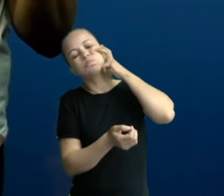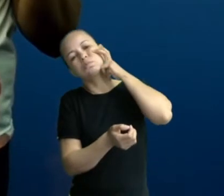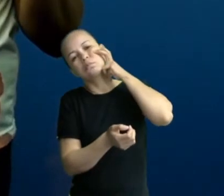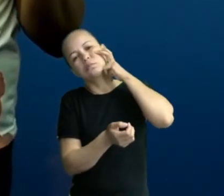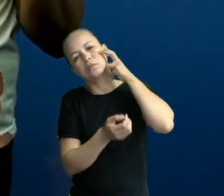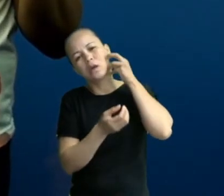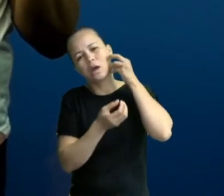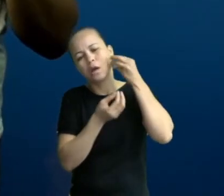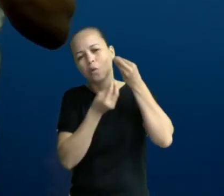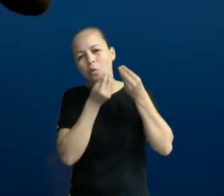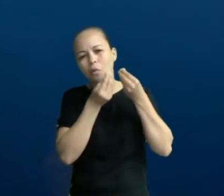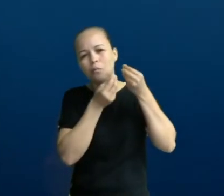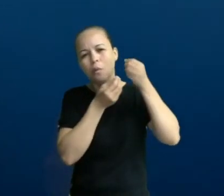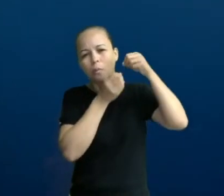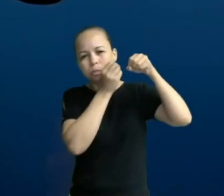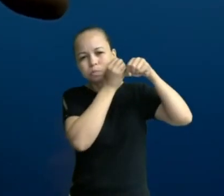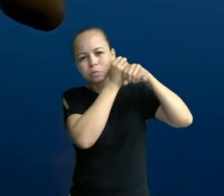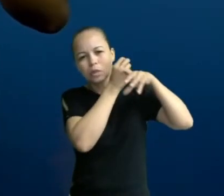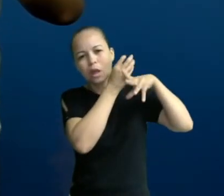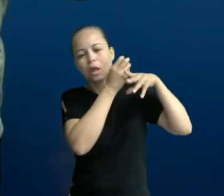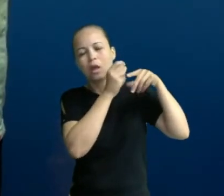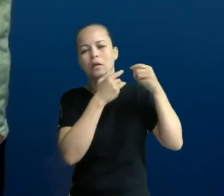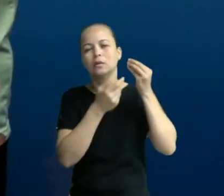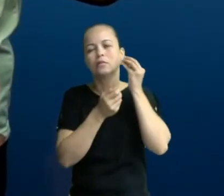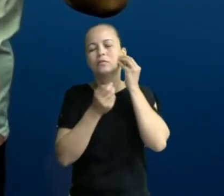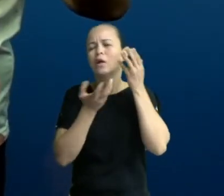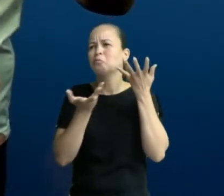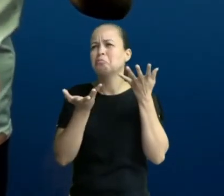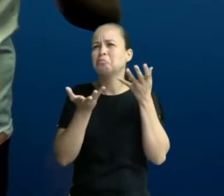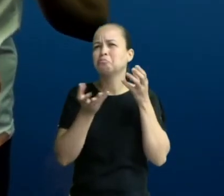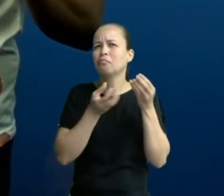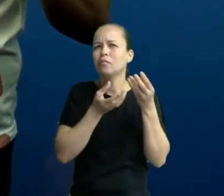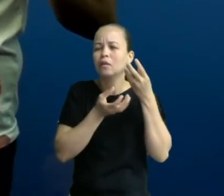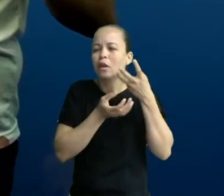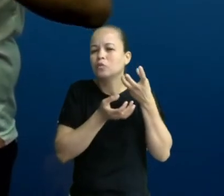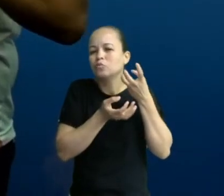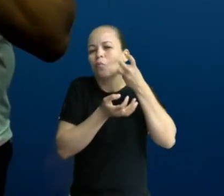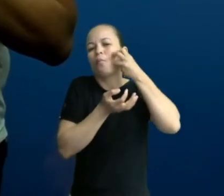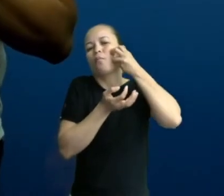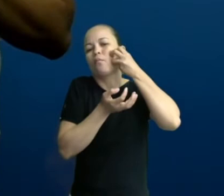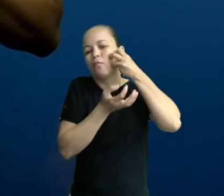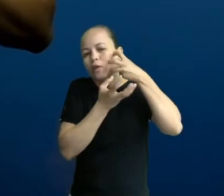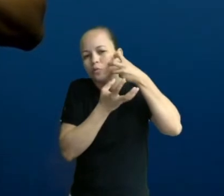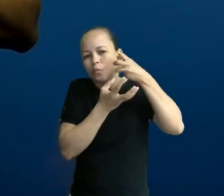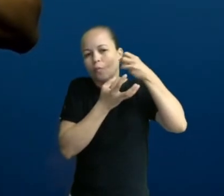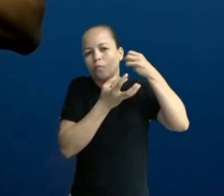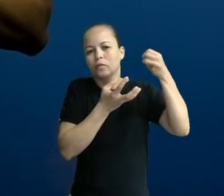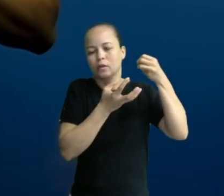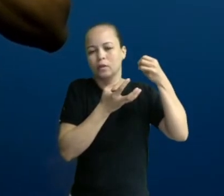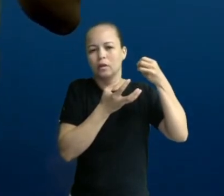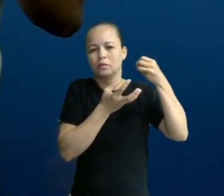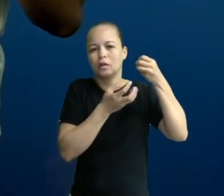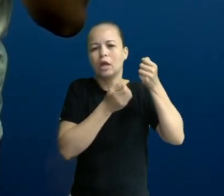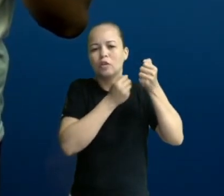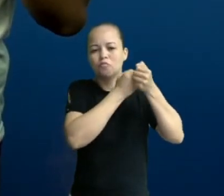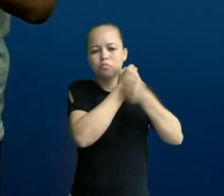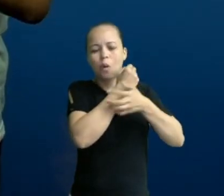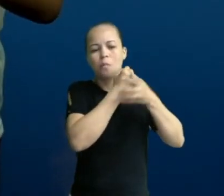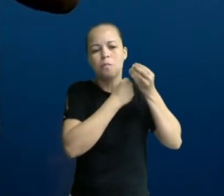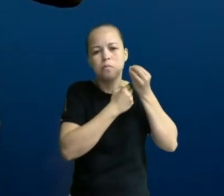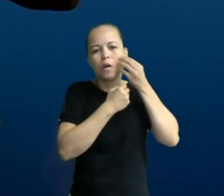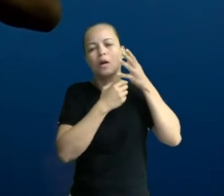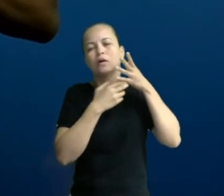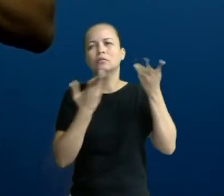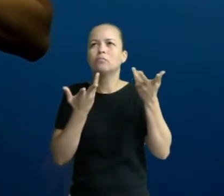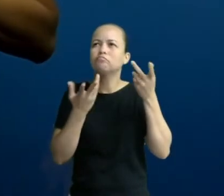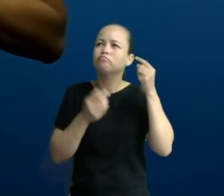uma privadinha. E aí você tá lá tranquilão, tá? Ele chupou, se alimentou, pronto, já fez o lanchinho, vai embora. Só que tu acorda num